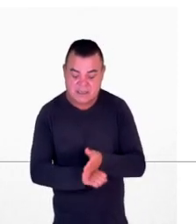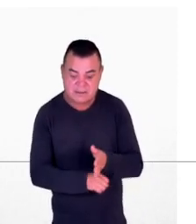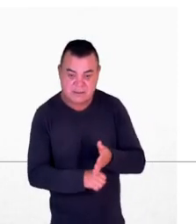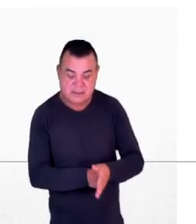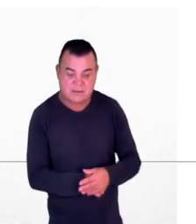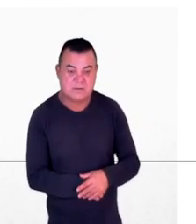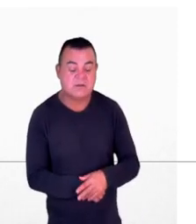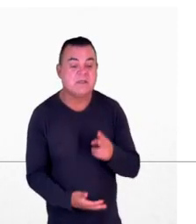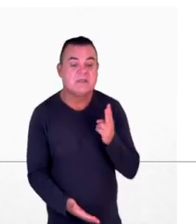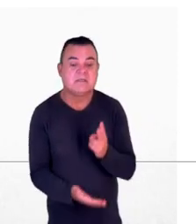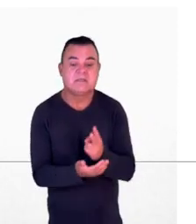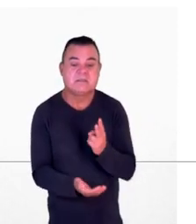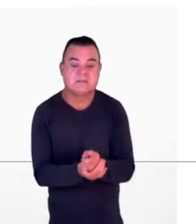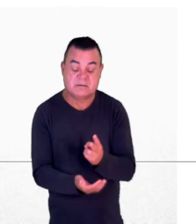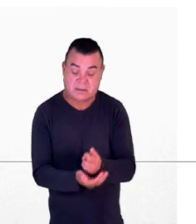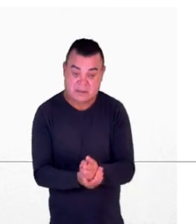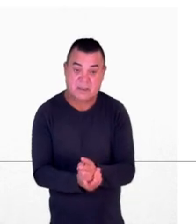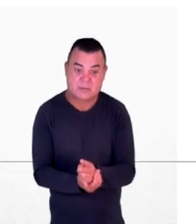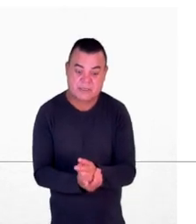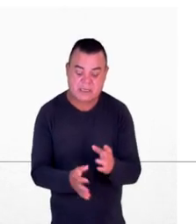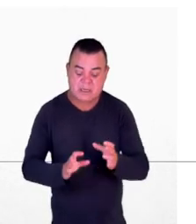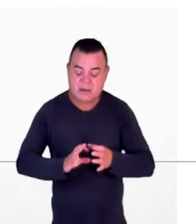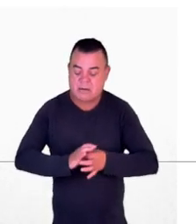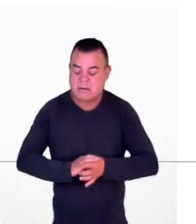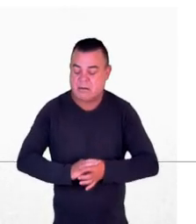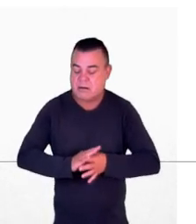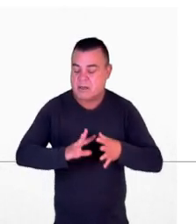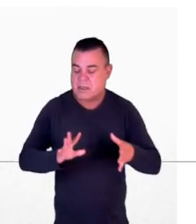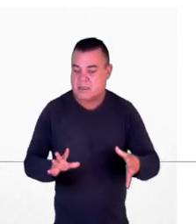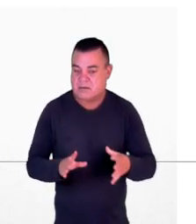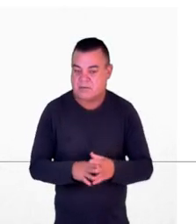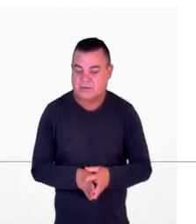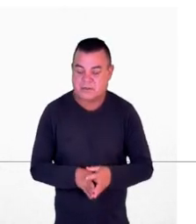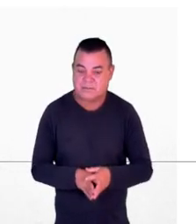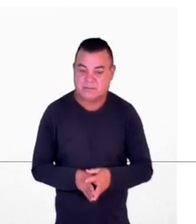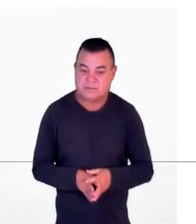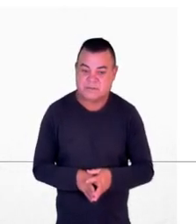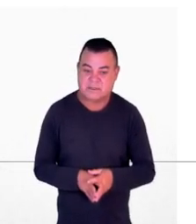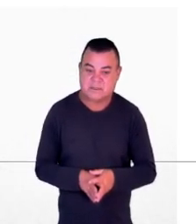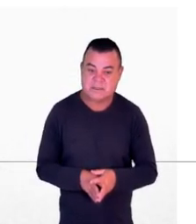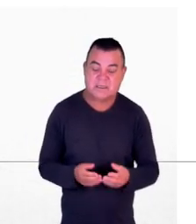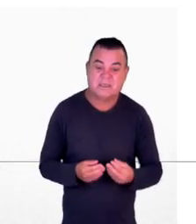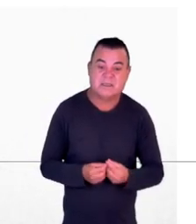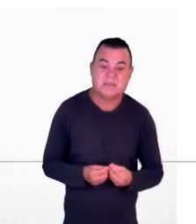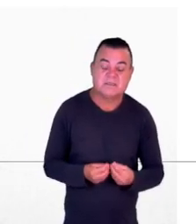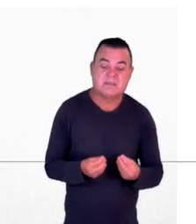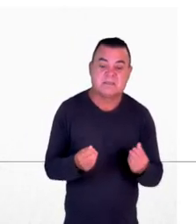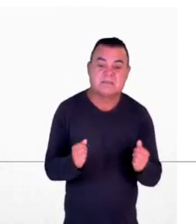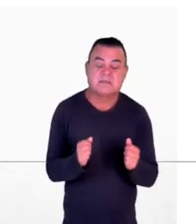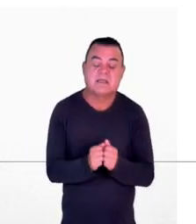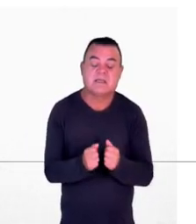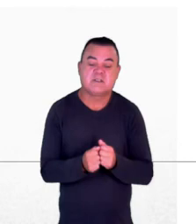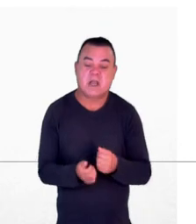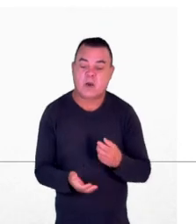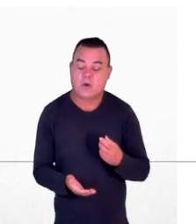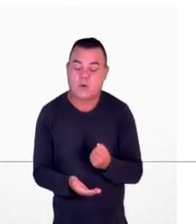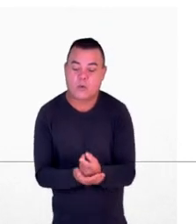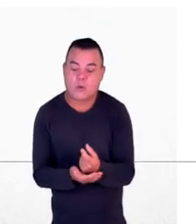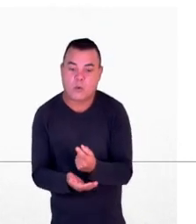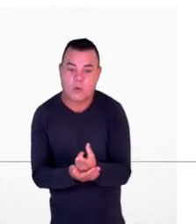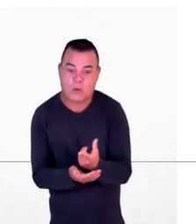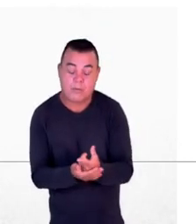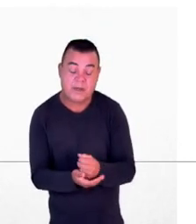regular permanente e livre seja diretamente seja mediante compra em dinheiro a uma